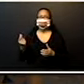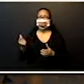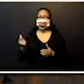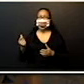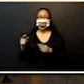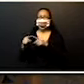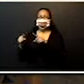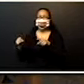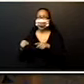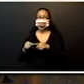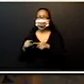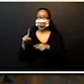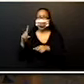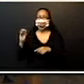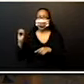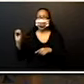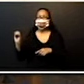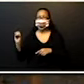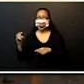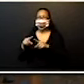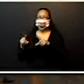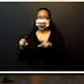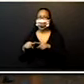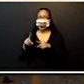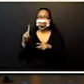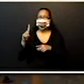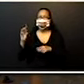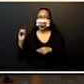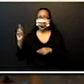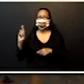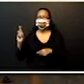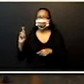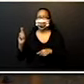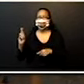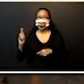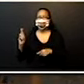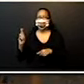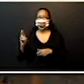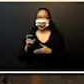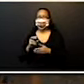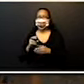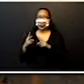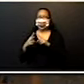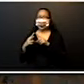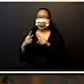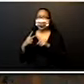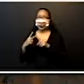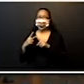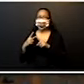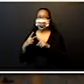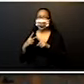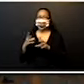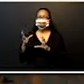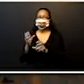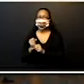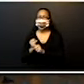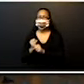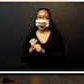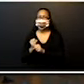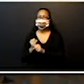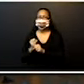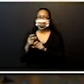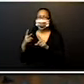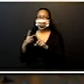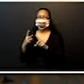escrita aditiva, lembrando, escrita aditiva, e depois na aditiva,